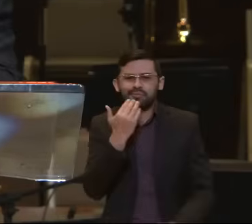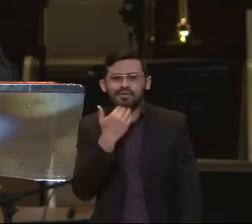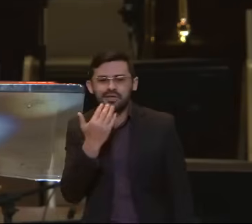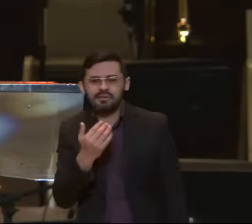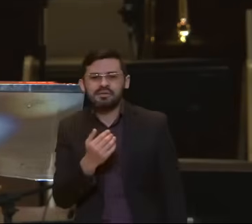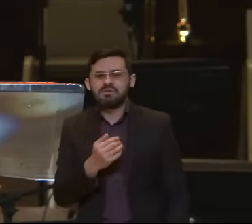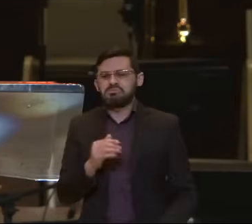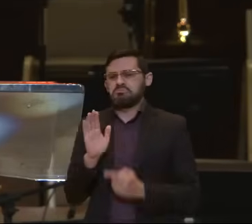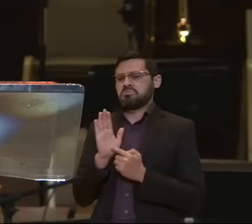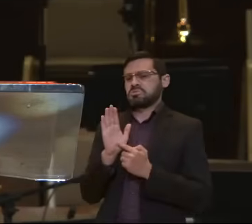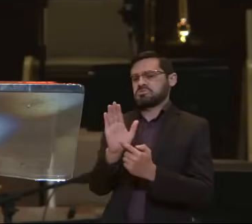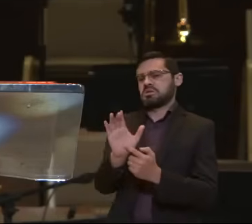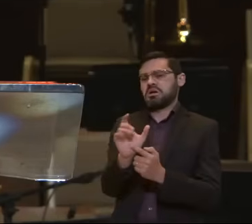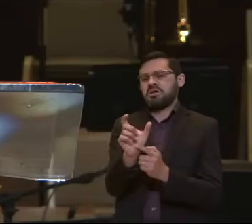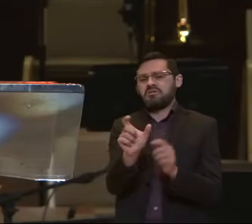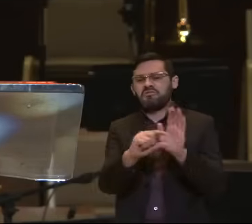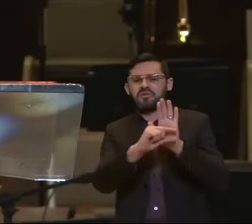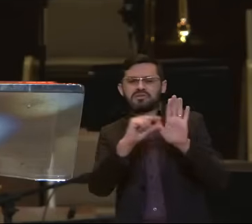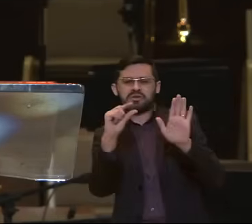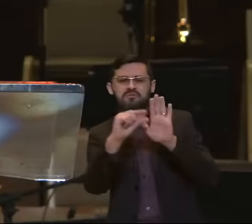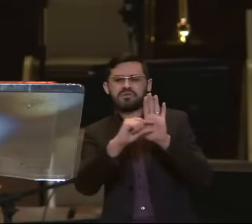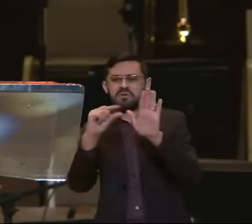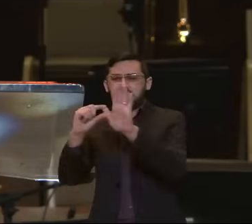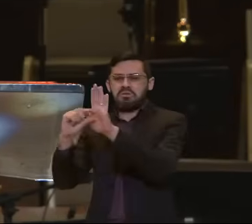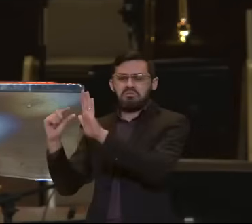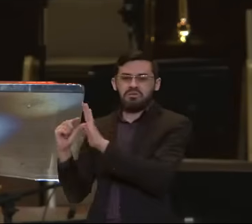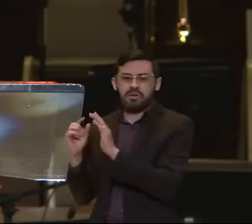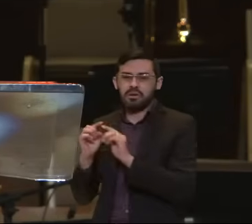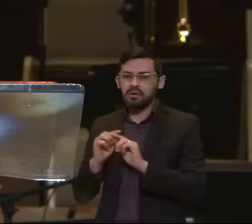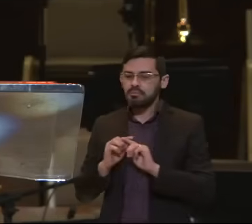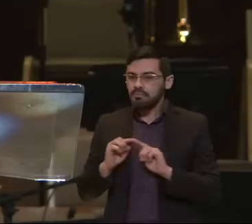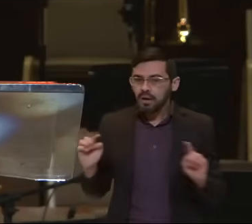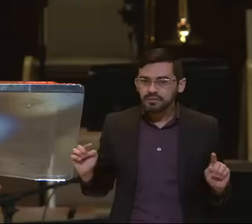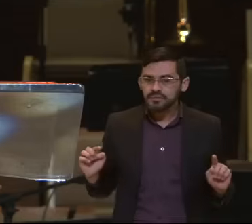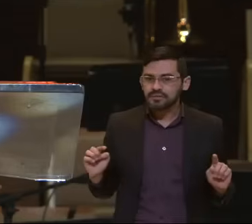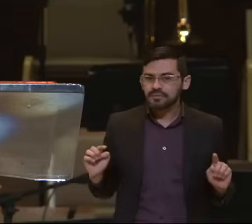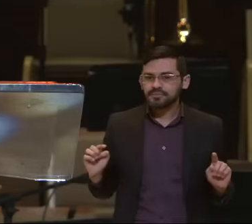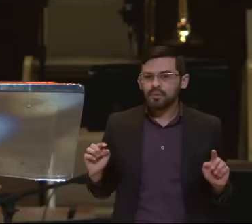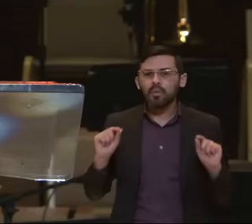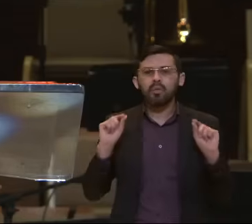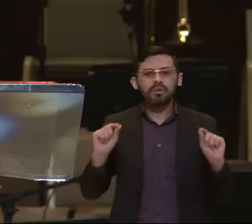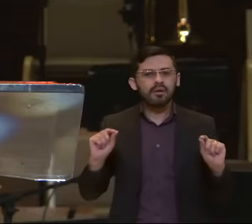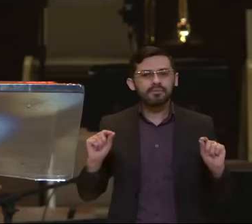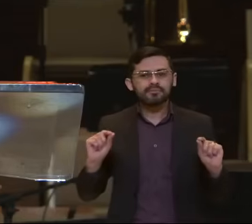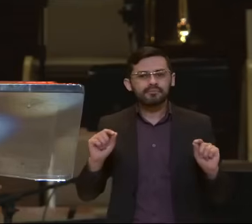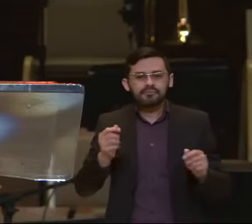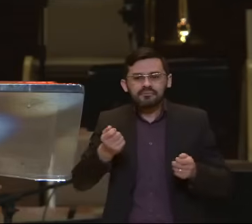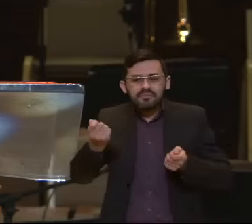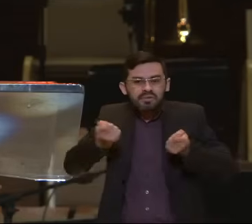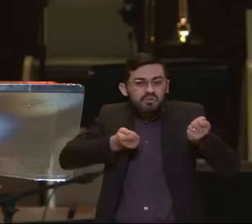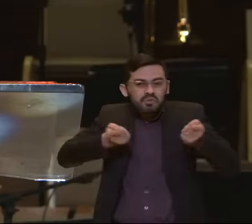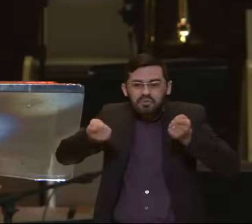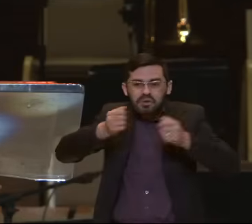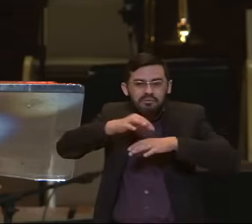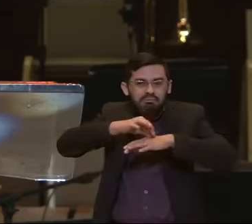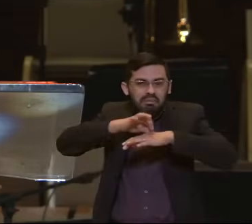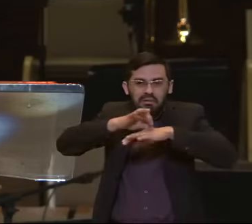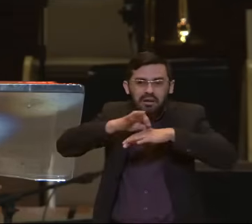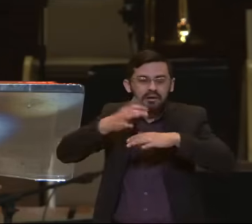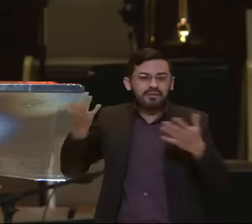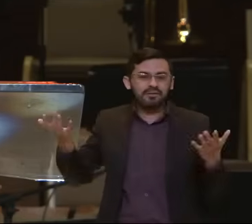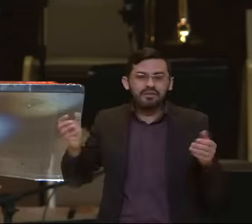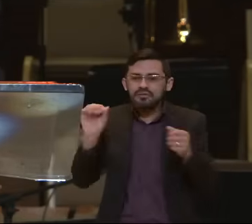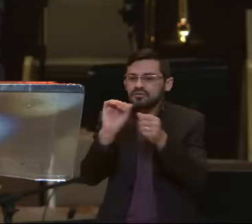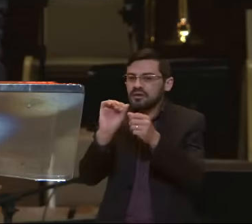sua casa e tentar ser aquele mesmo homem movido pela carne, fazendo as